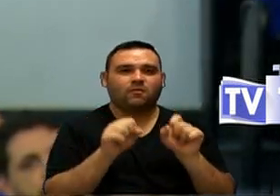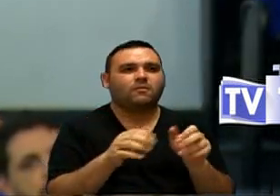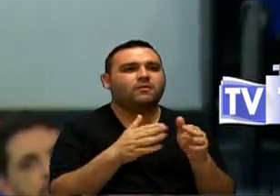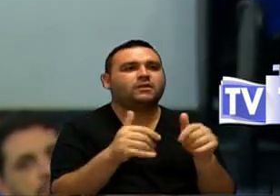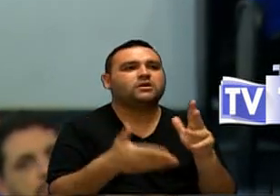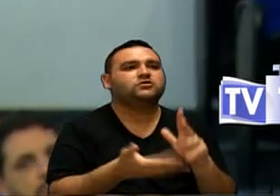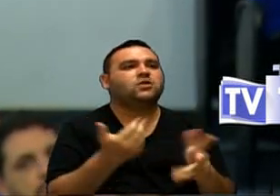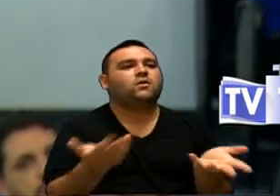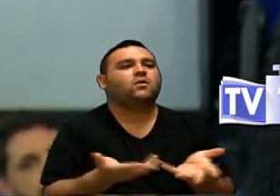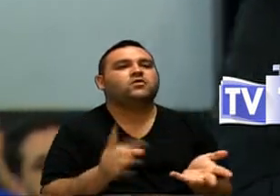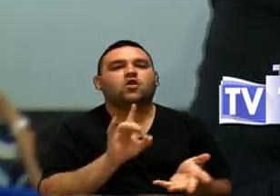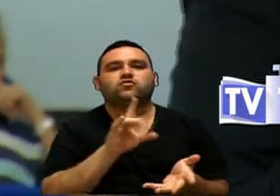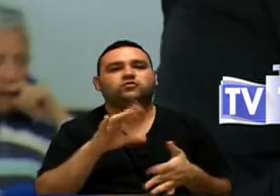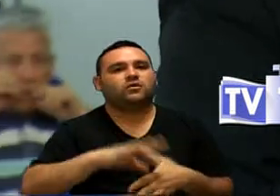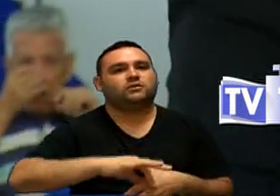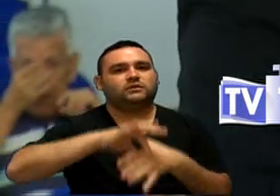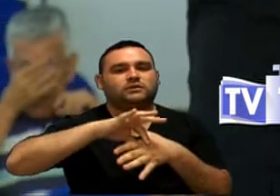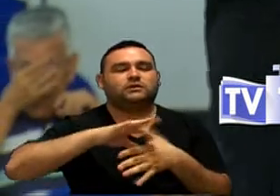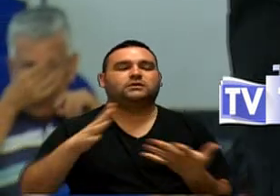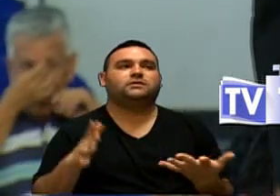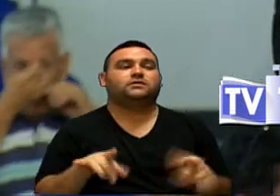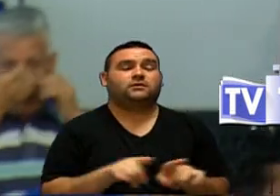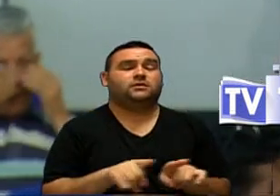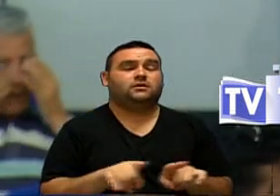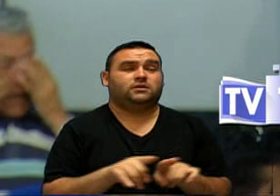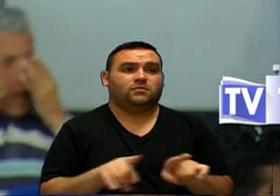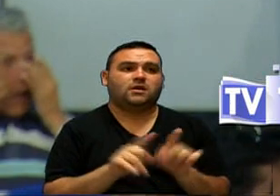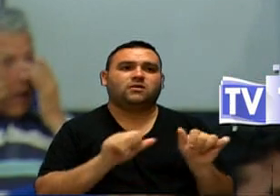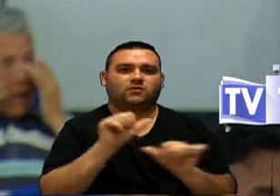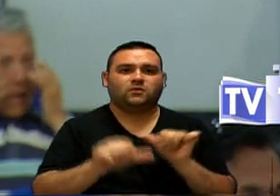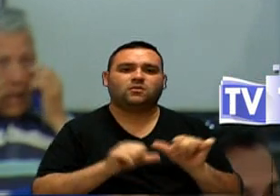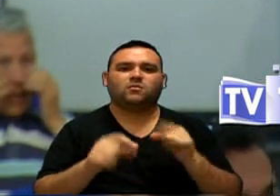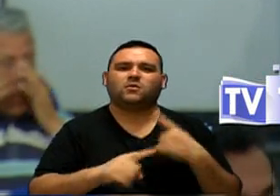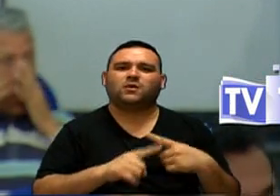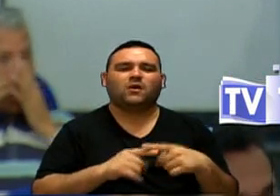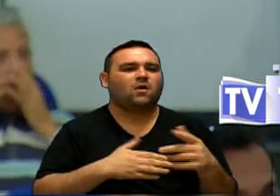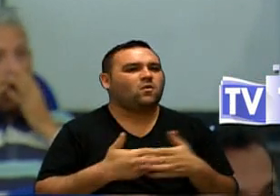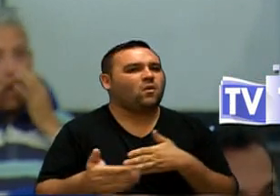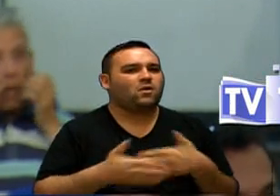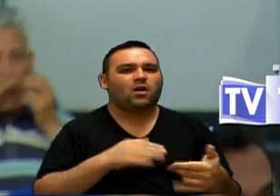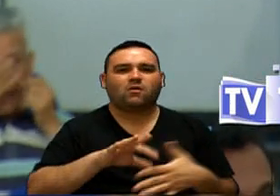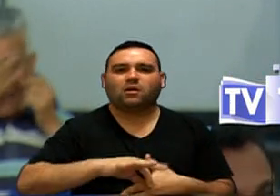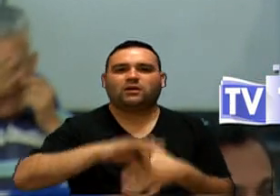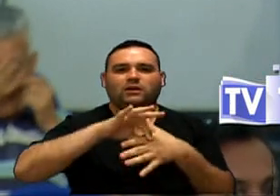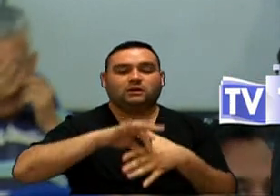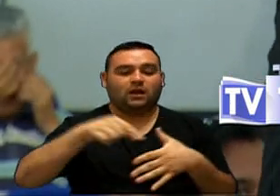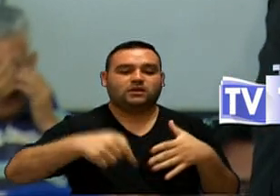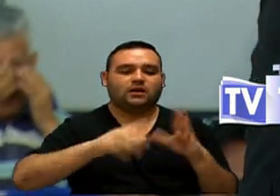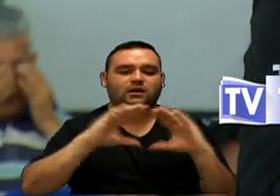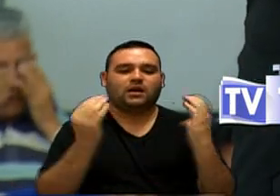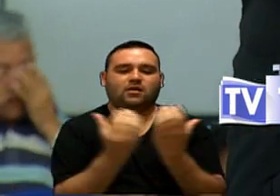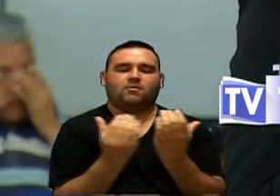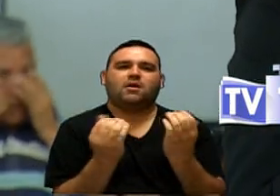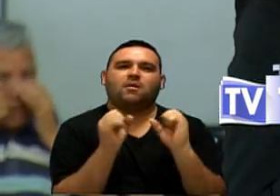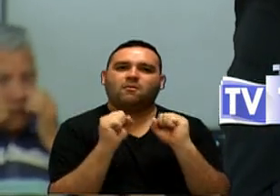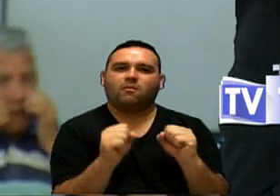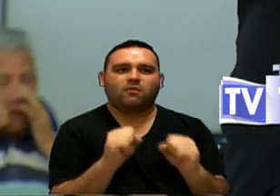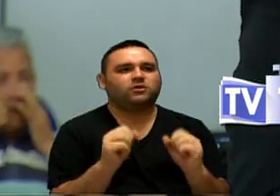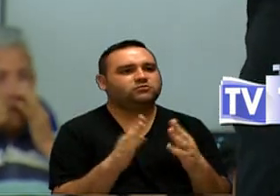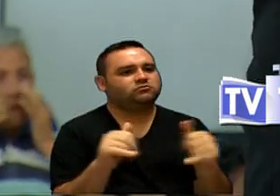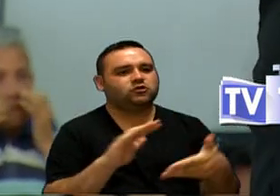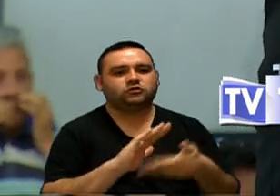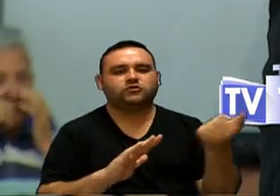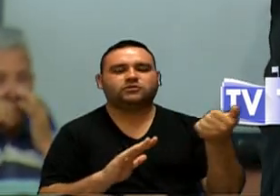pedir a retirada? Hoje é somente o líder do governo, e eu altero para que qualquer líder, qualquer liderança dessa Casa de Leis possa